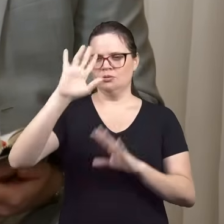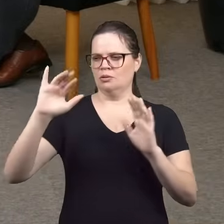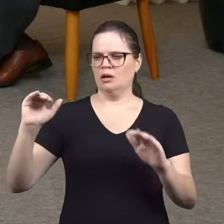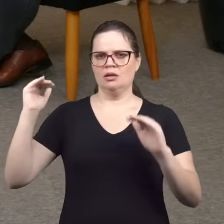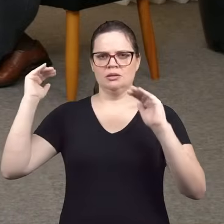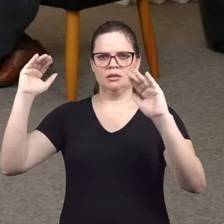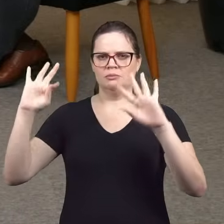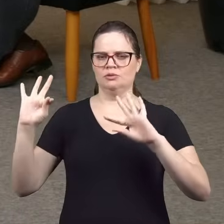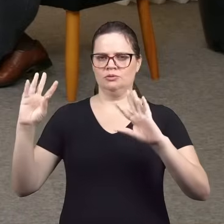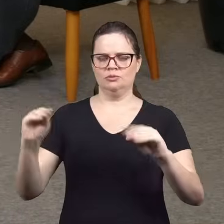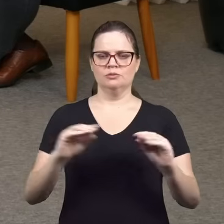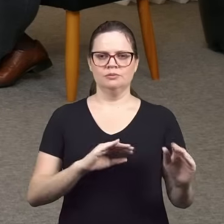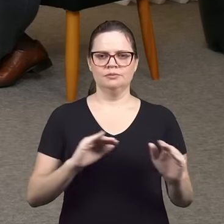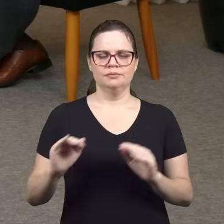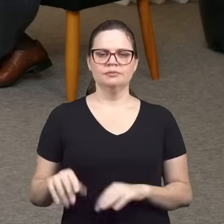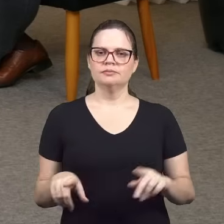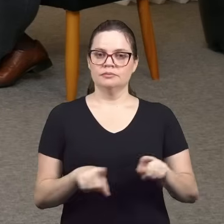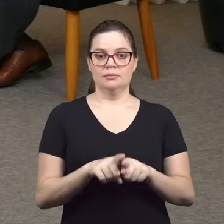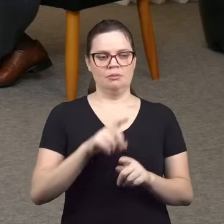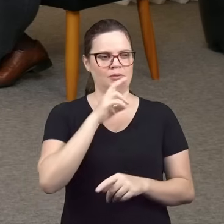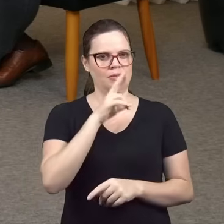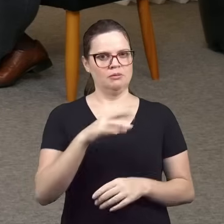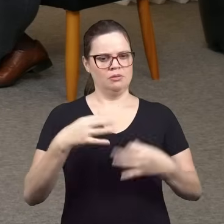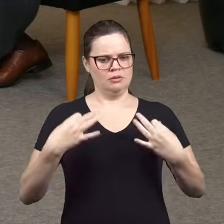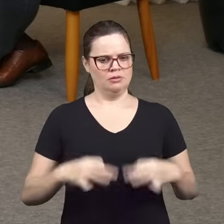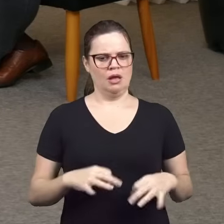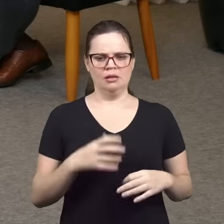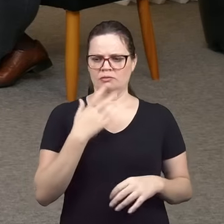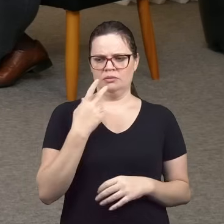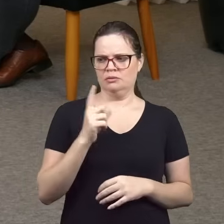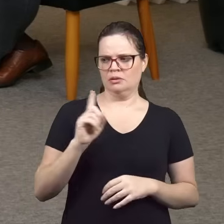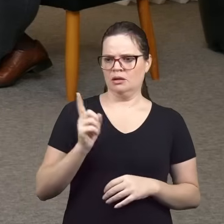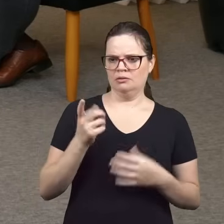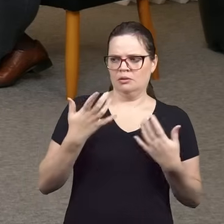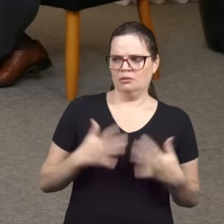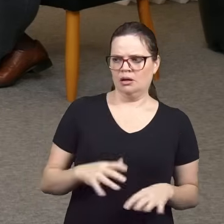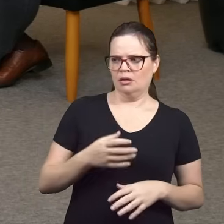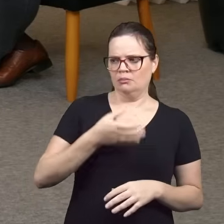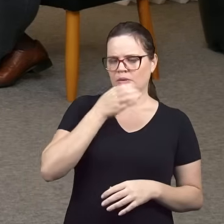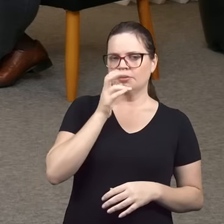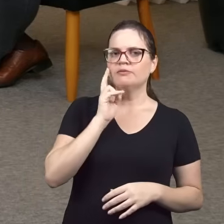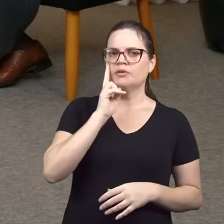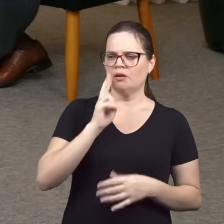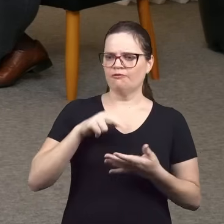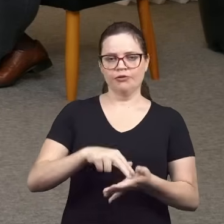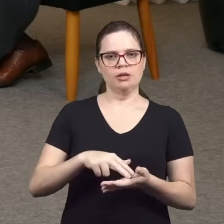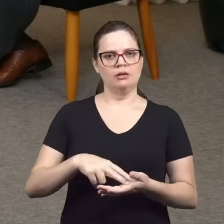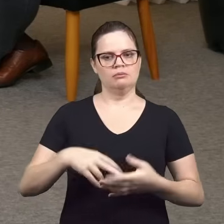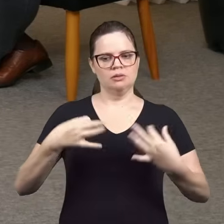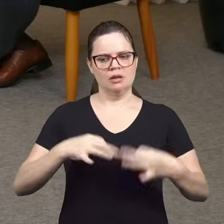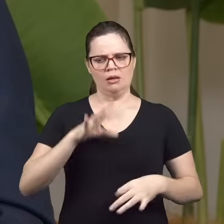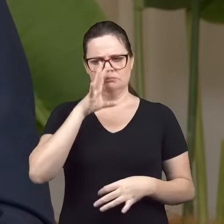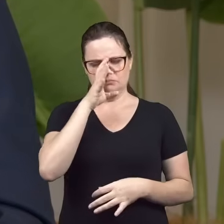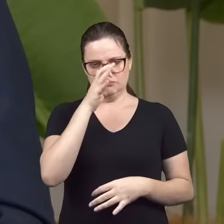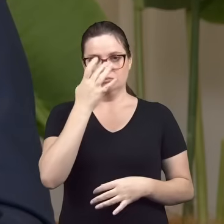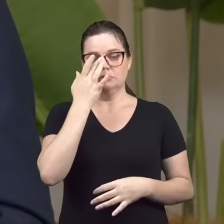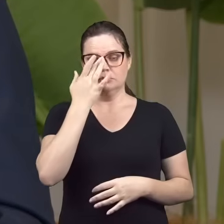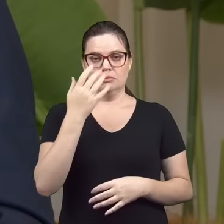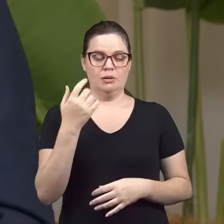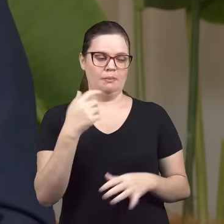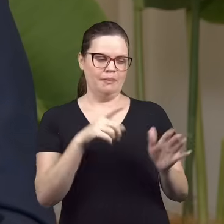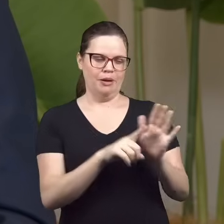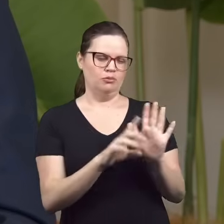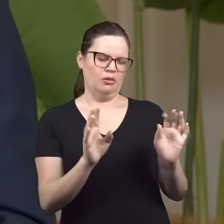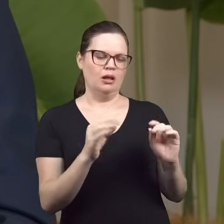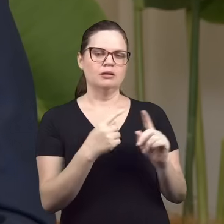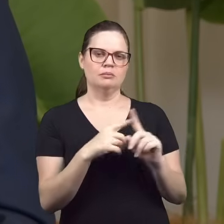né? E a resposta firme, né? Não beberemos vinho. Ele não perguntou, mas tem certeza? Mas a